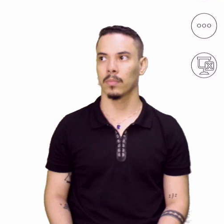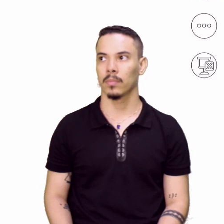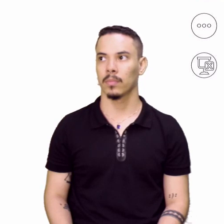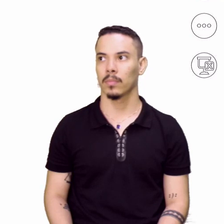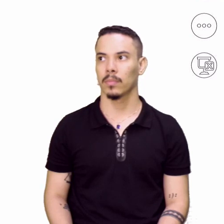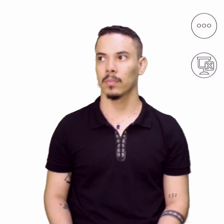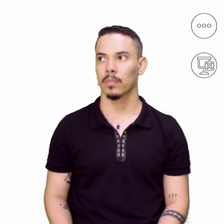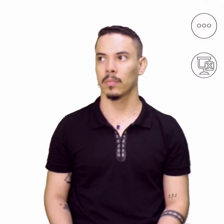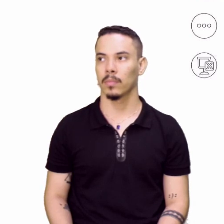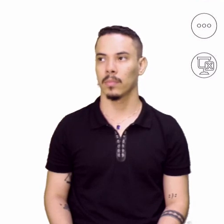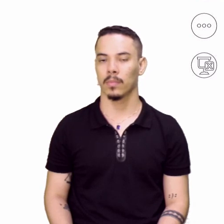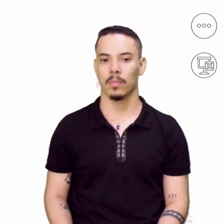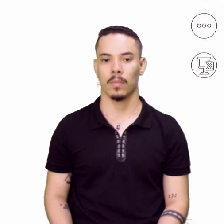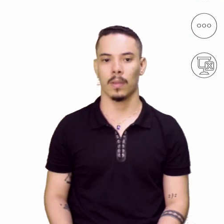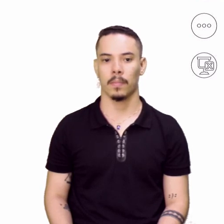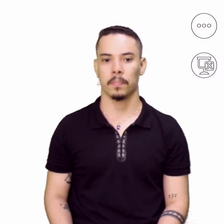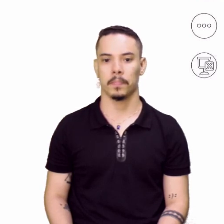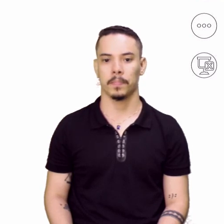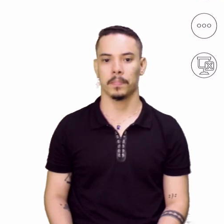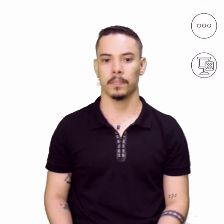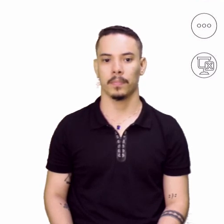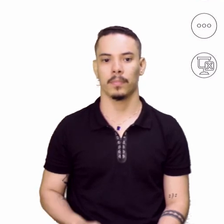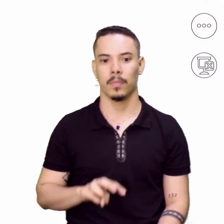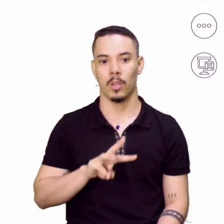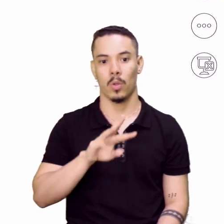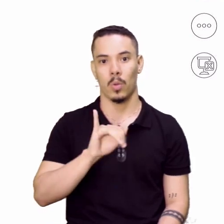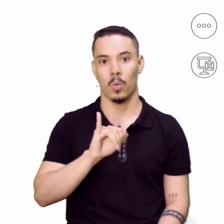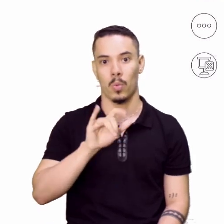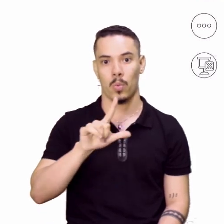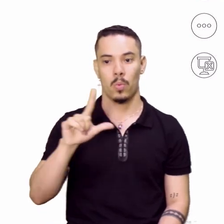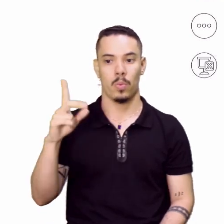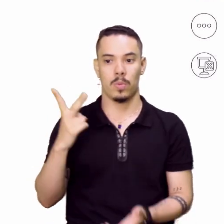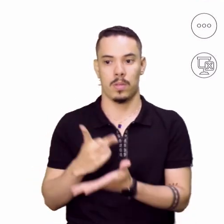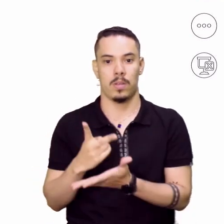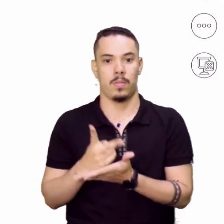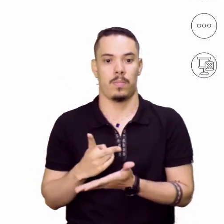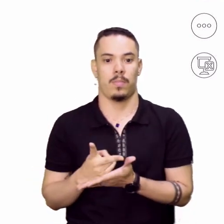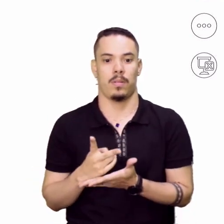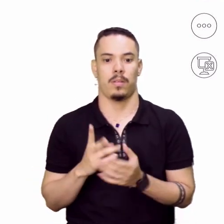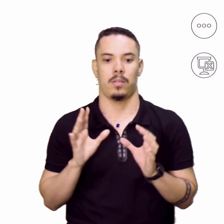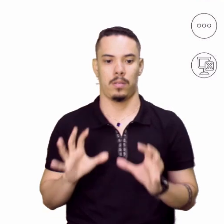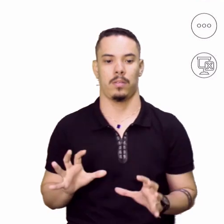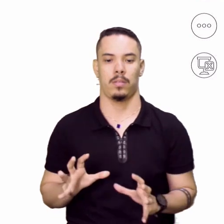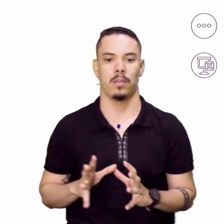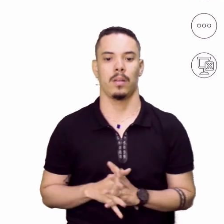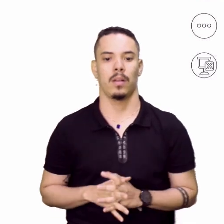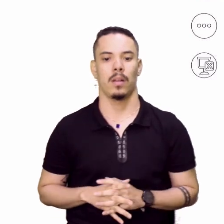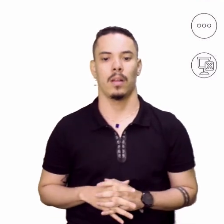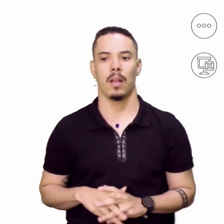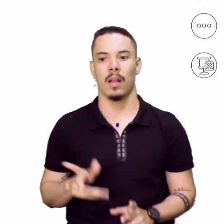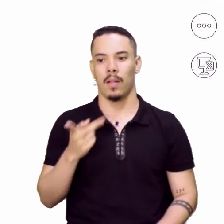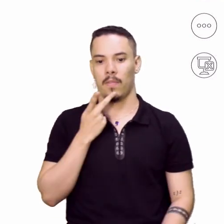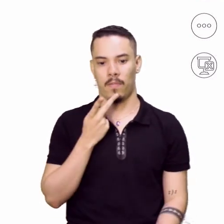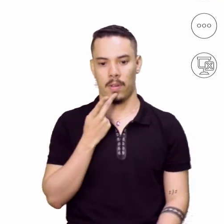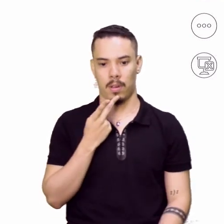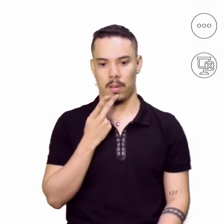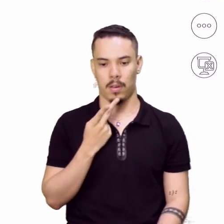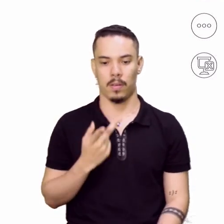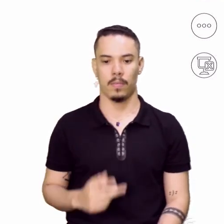pergunta sempre o na frente né A não ser que seja uma pergunta com pron interrogativo e oor responde